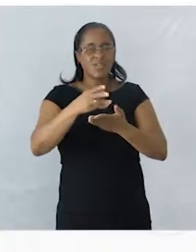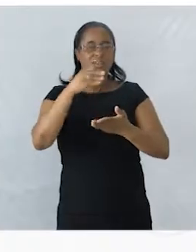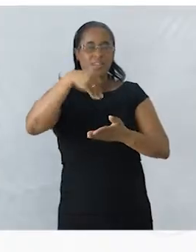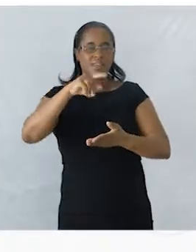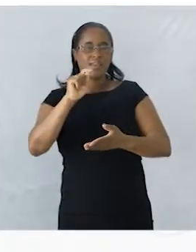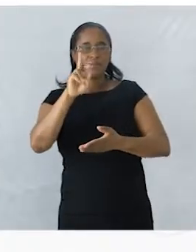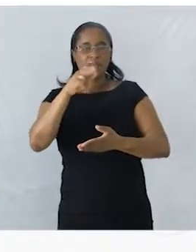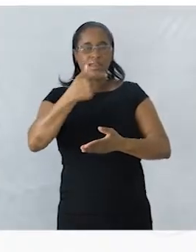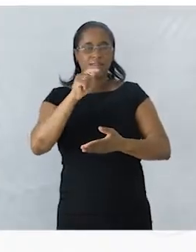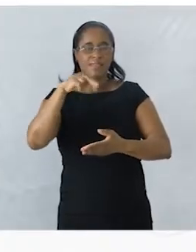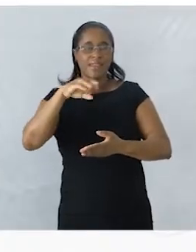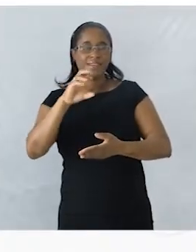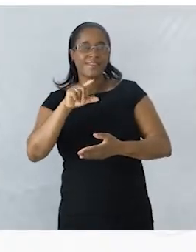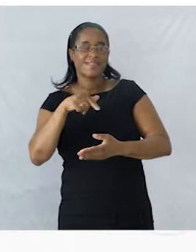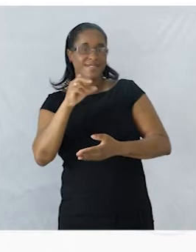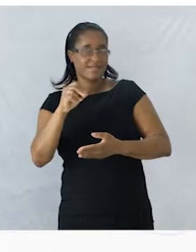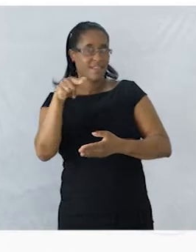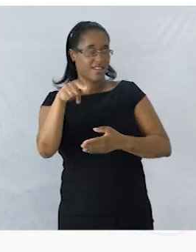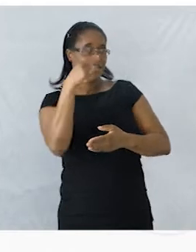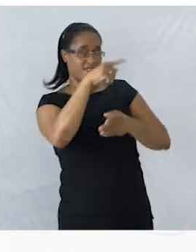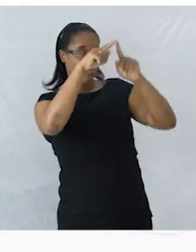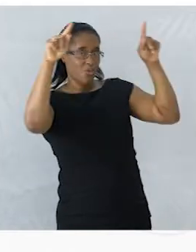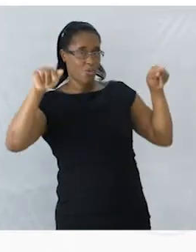pertença. Nós temos aqui também no quadro,